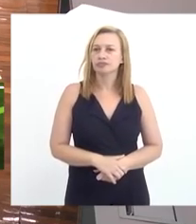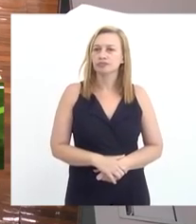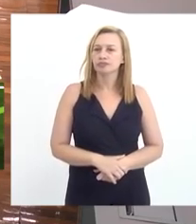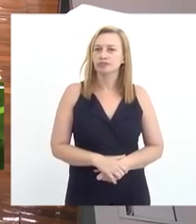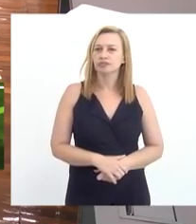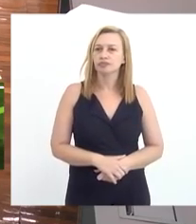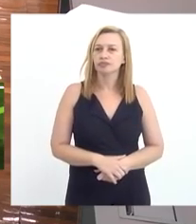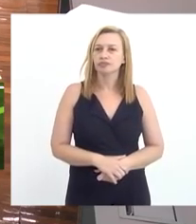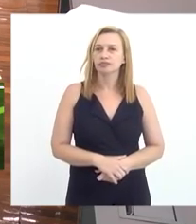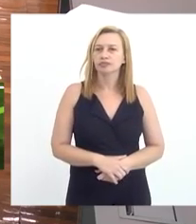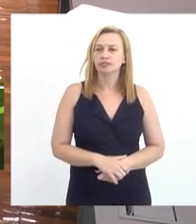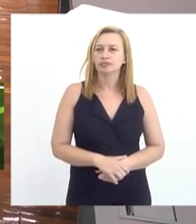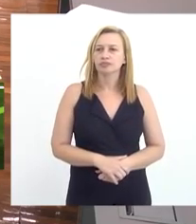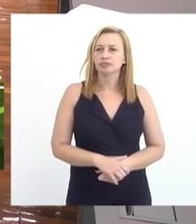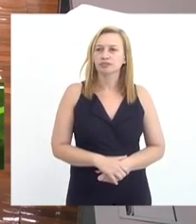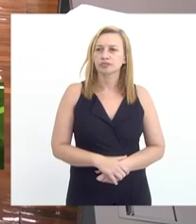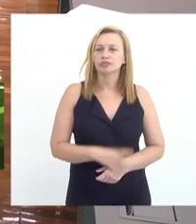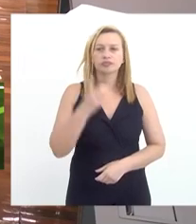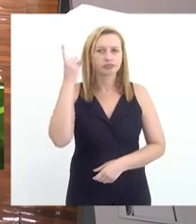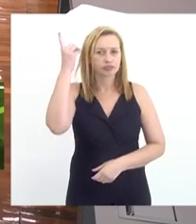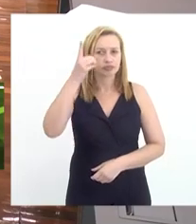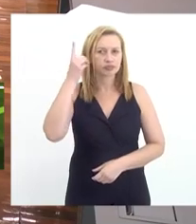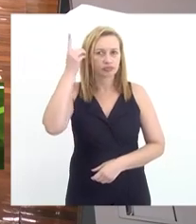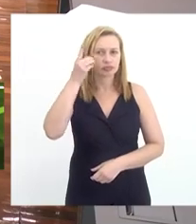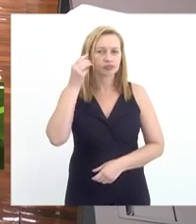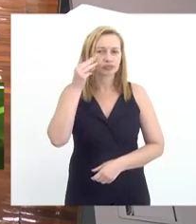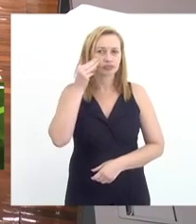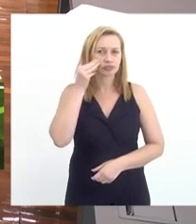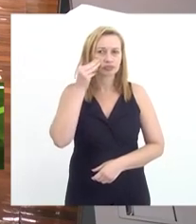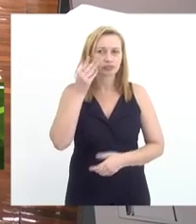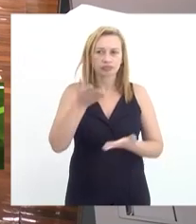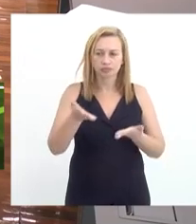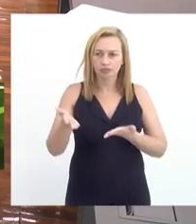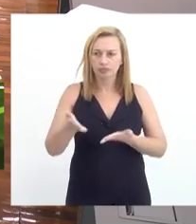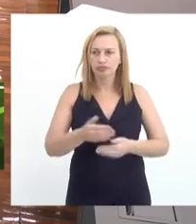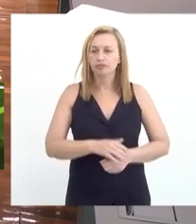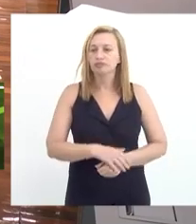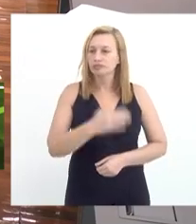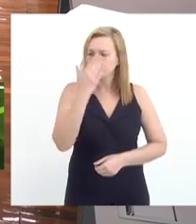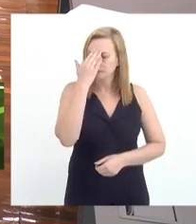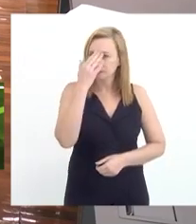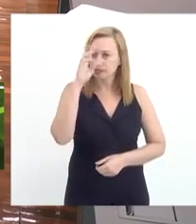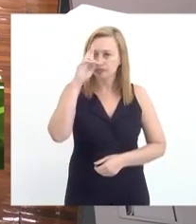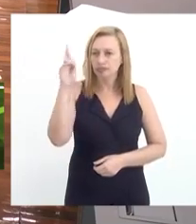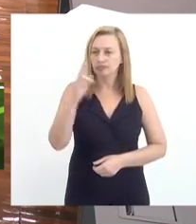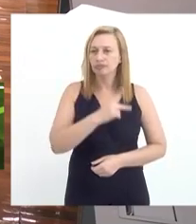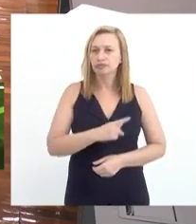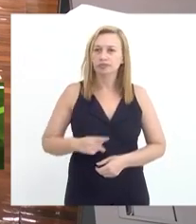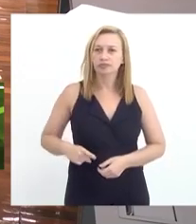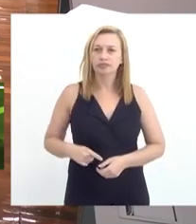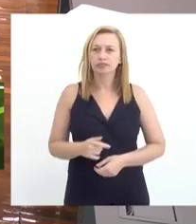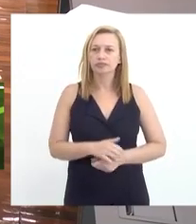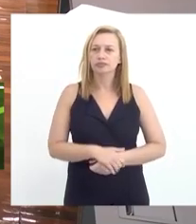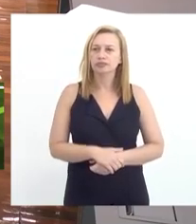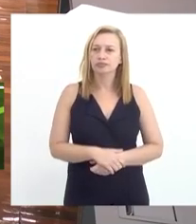Deputado Mônica Por favor Muito obrigada Presidente Eu queria